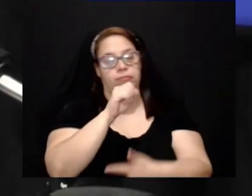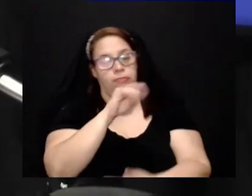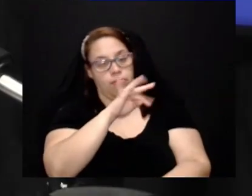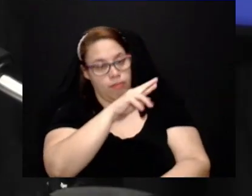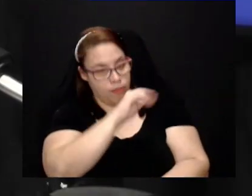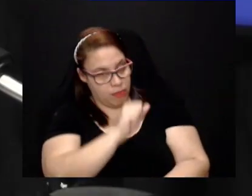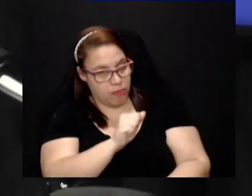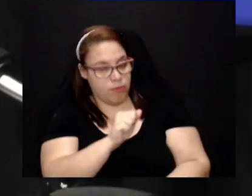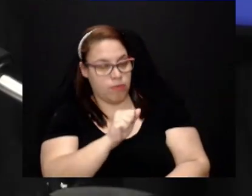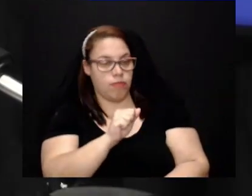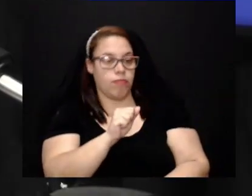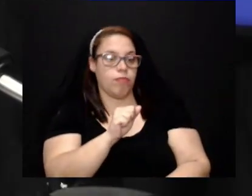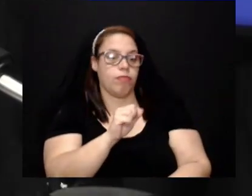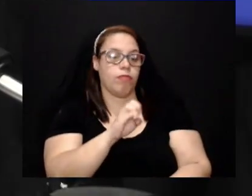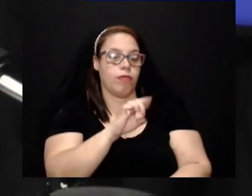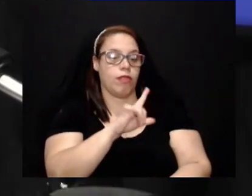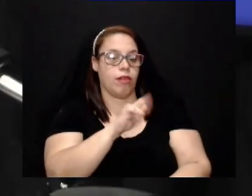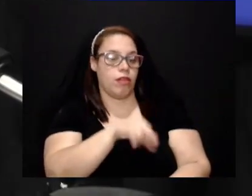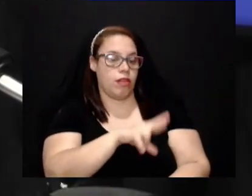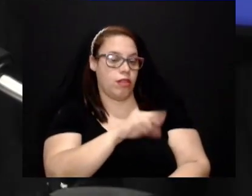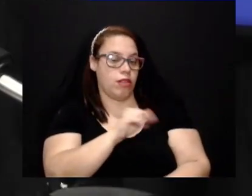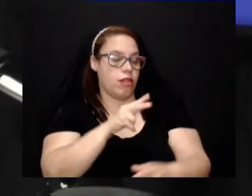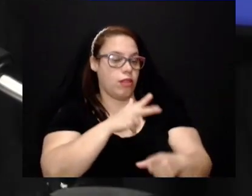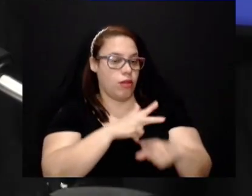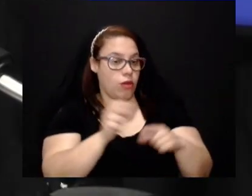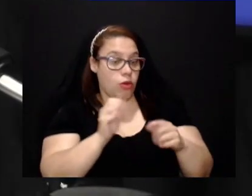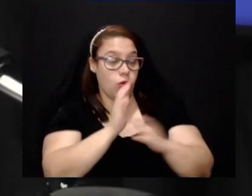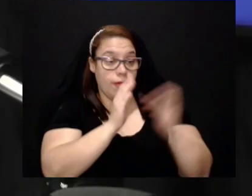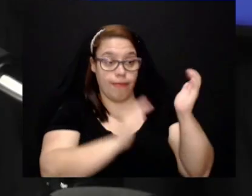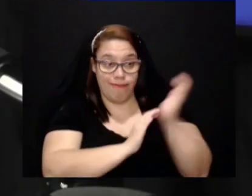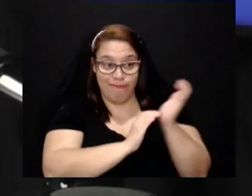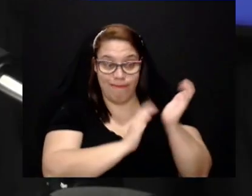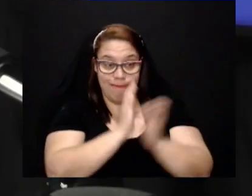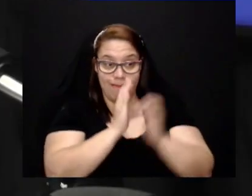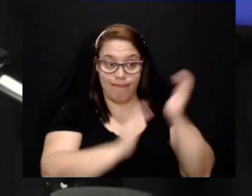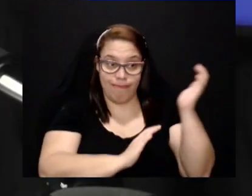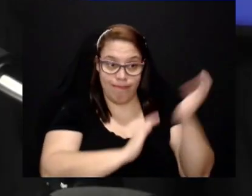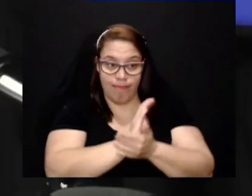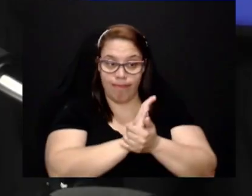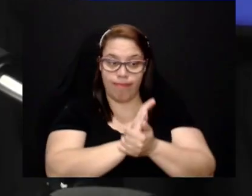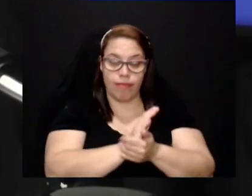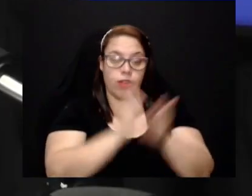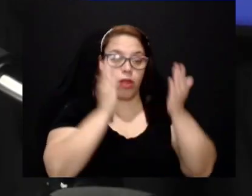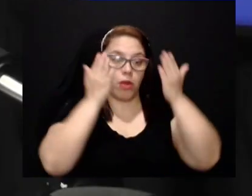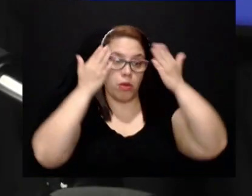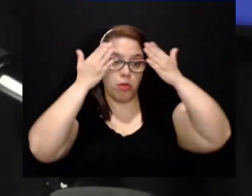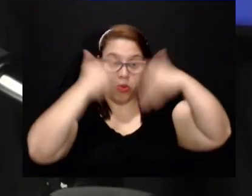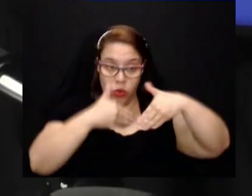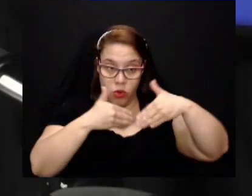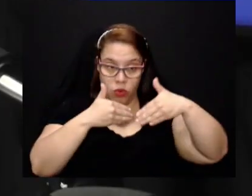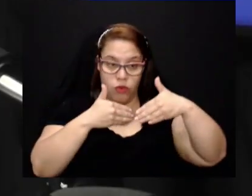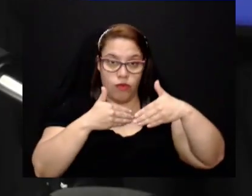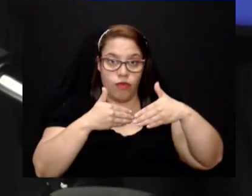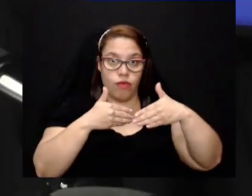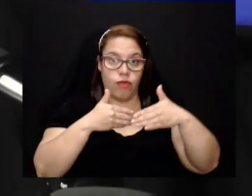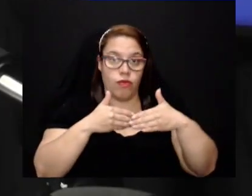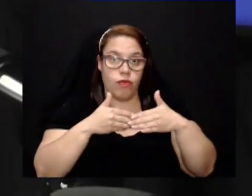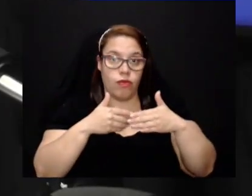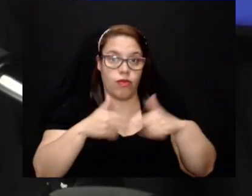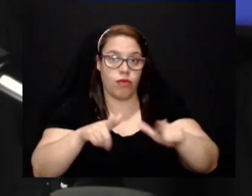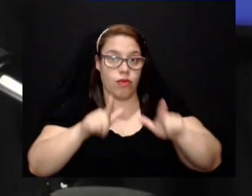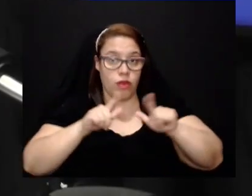são trabalhos conquistados via concurso público, né? Provas, né? Muitas vezes títulos e tudo mais,